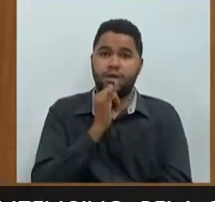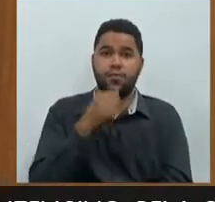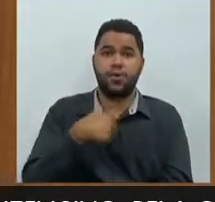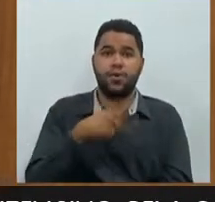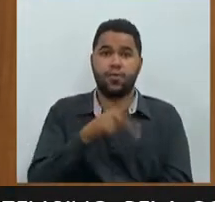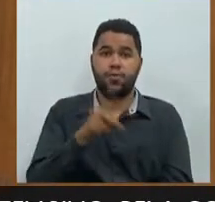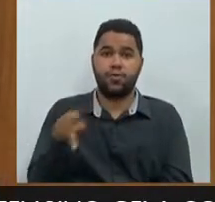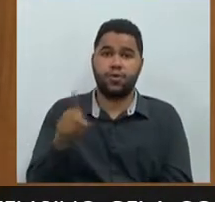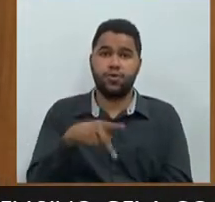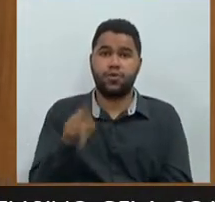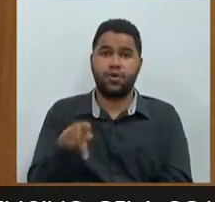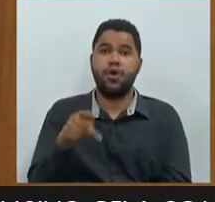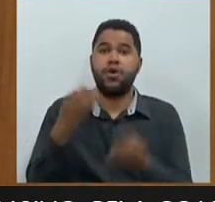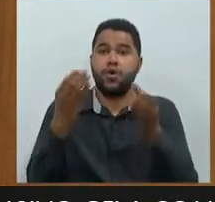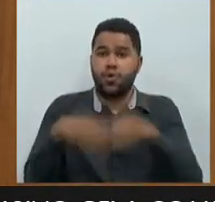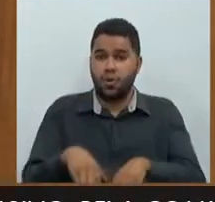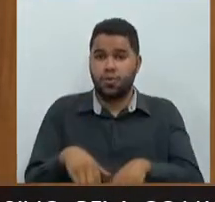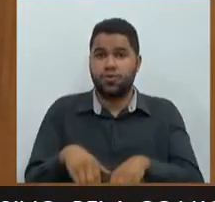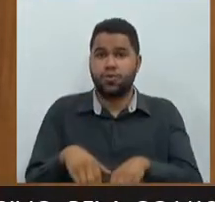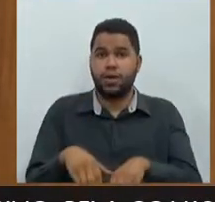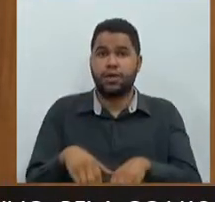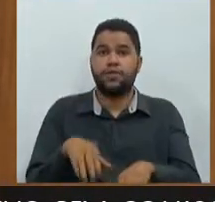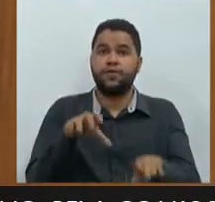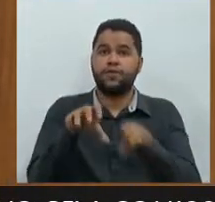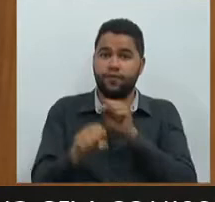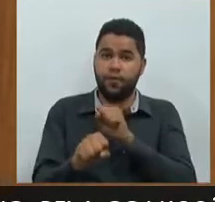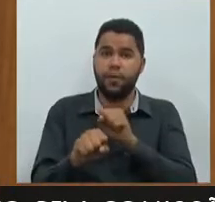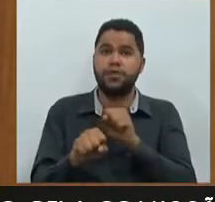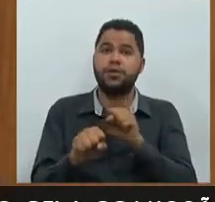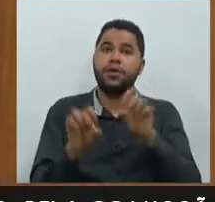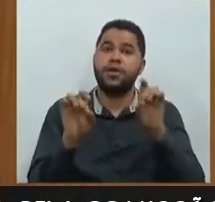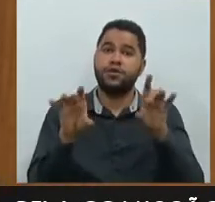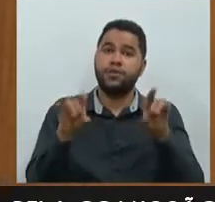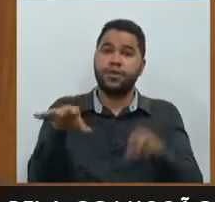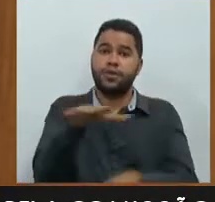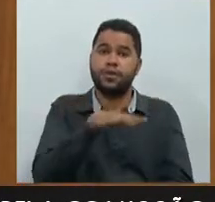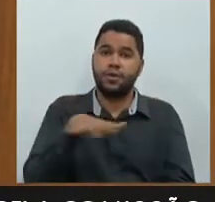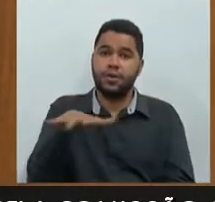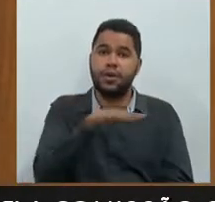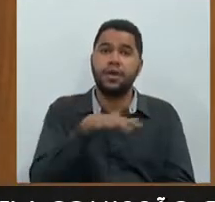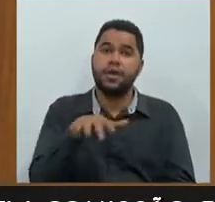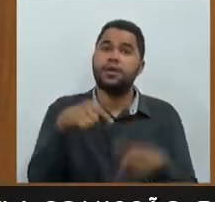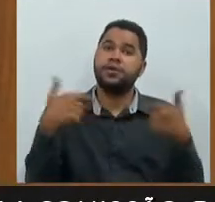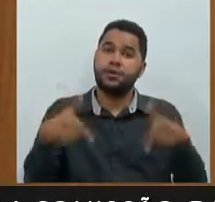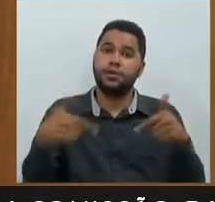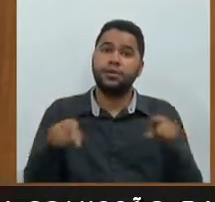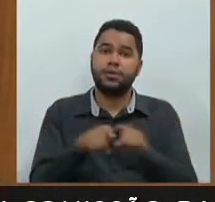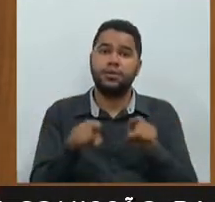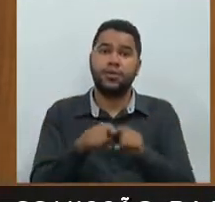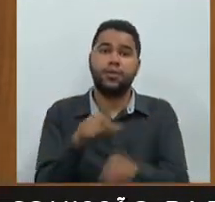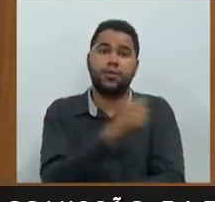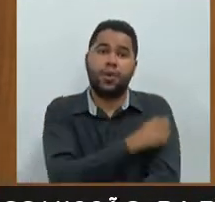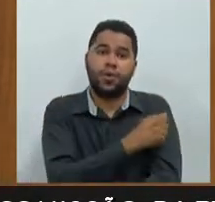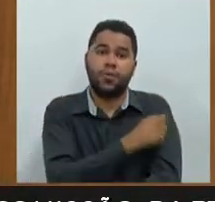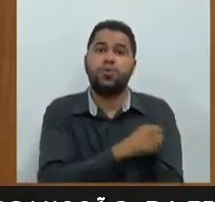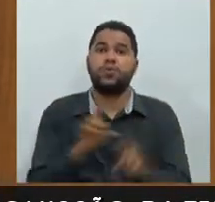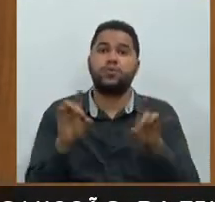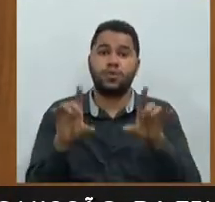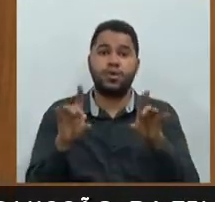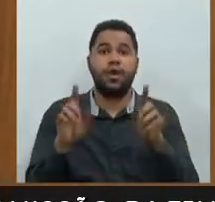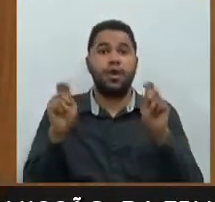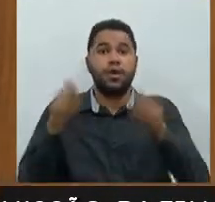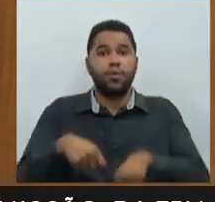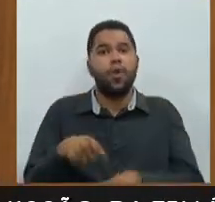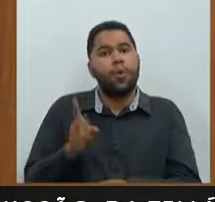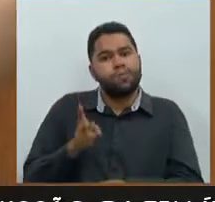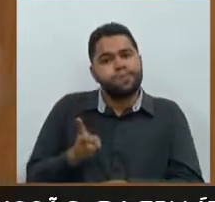professora efetiva na escola, concursada, tenho formações especializadas na área e atuo também com um aluno especial. Então, eu tenho essa